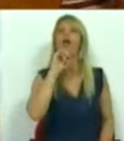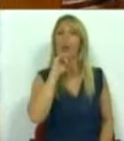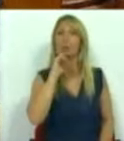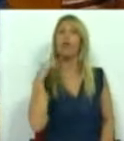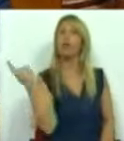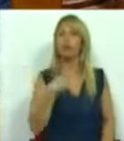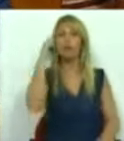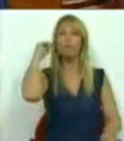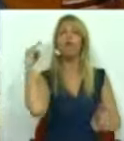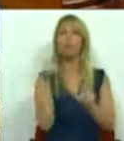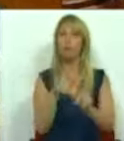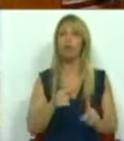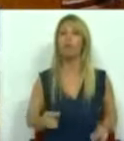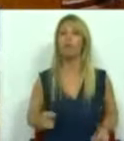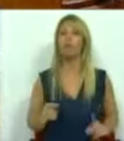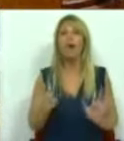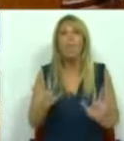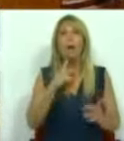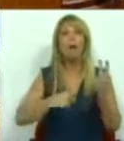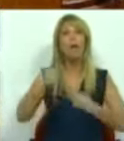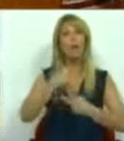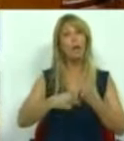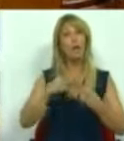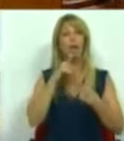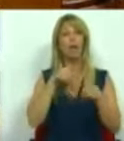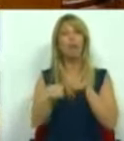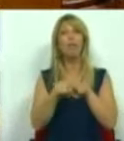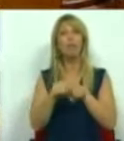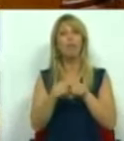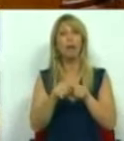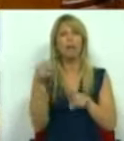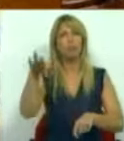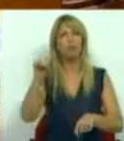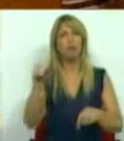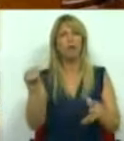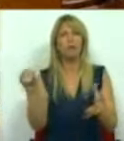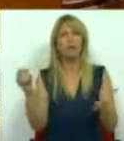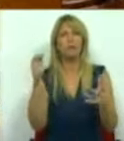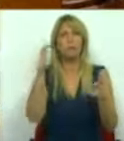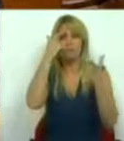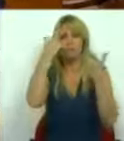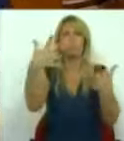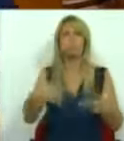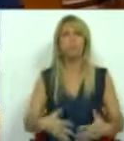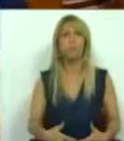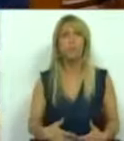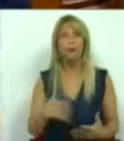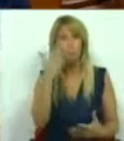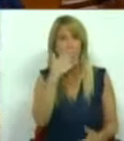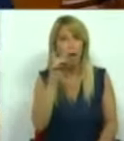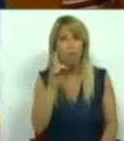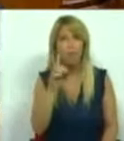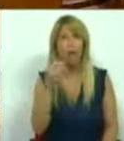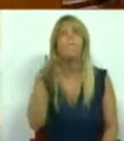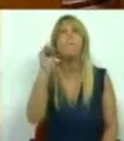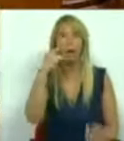nossos propósitos. Mas as críticas dos deputados socialistas é que são incompreensíveis. Pois não é verdade que, se o PES provém